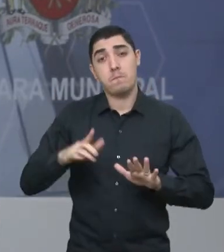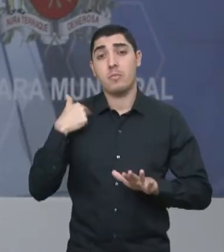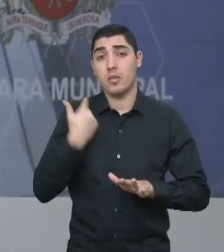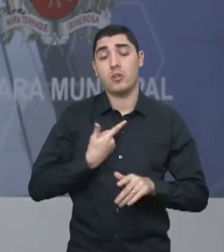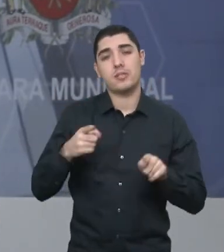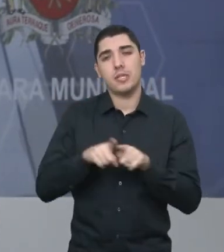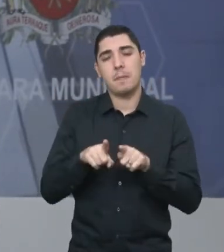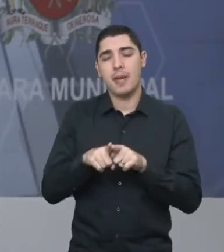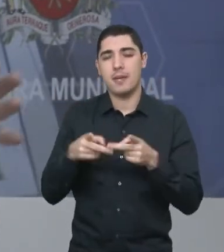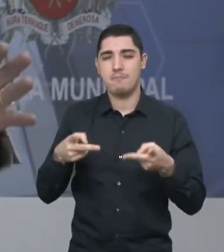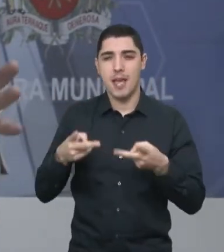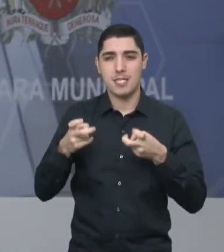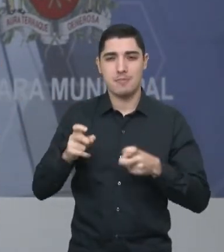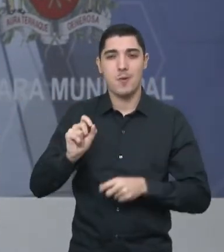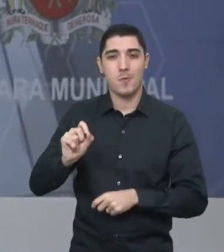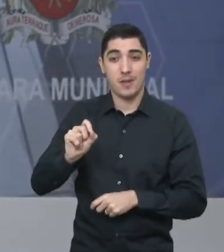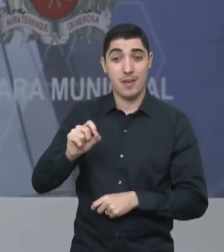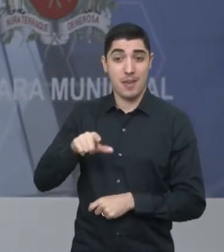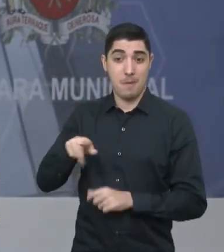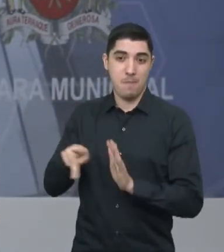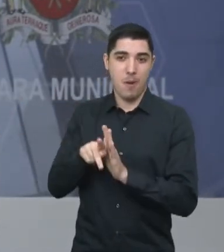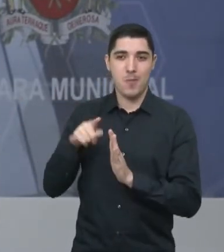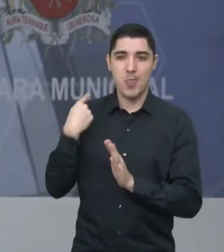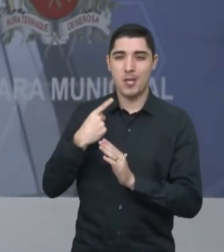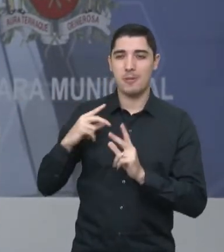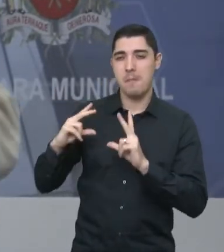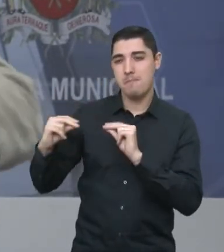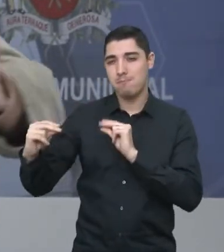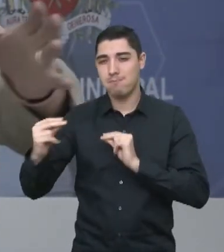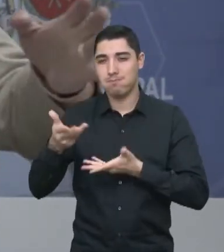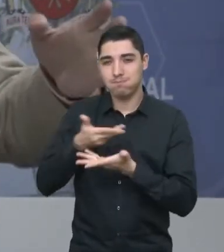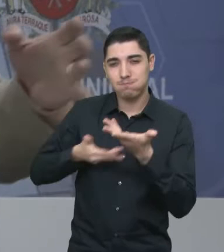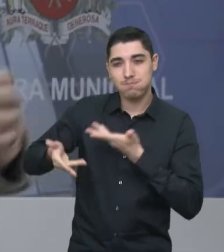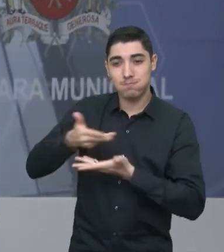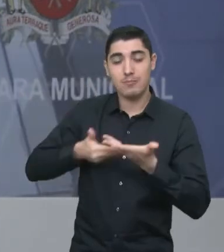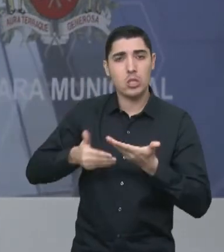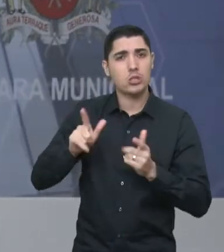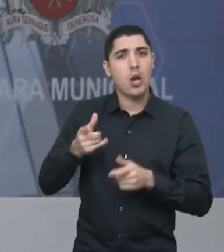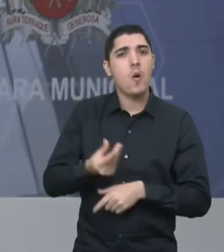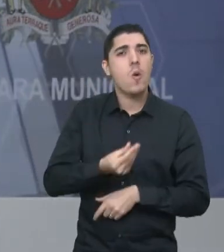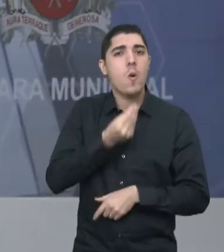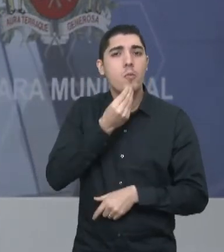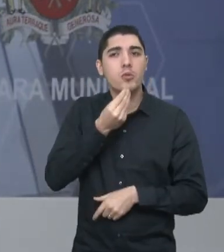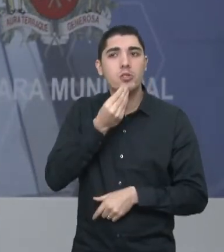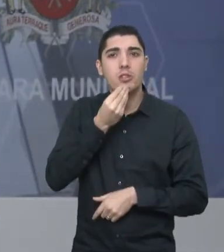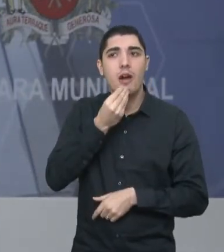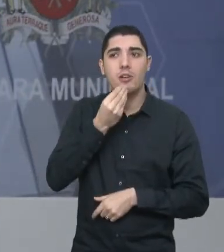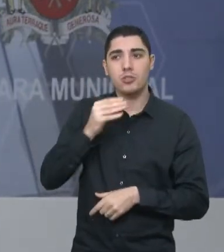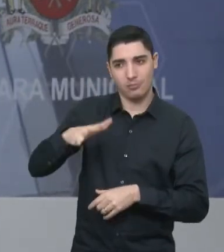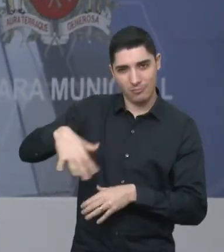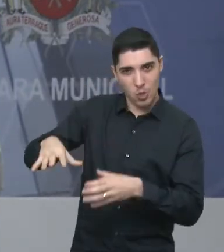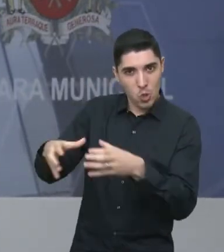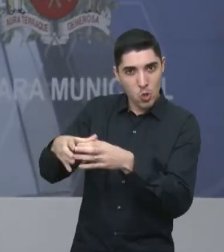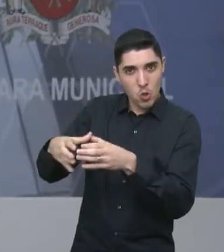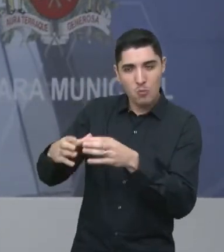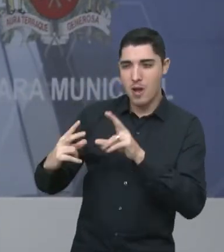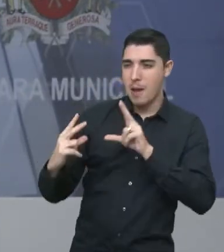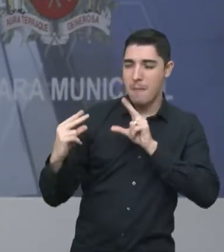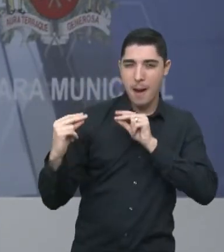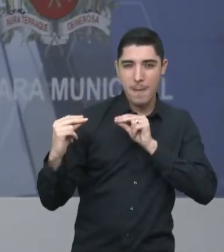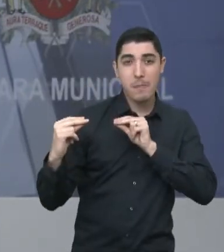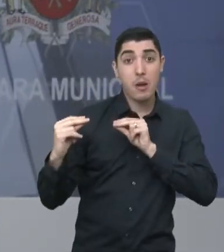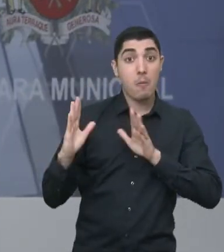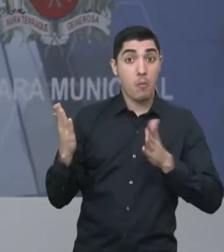aqui acabou sendo uma roda de conversa, né? Eu dei oportunidade para todos os componentes do grupo Jovens do Coração, que agora